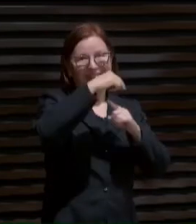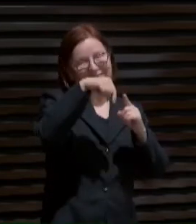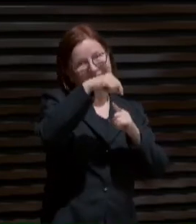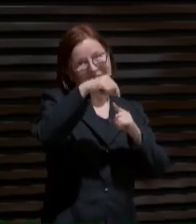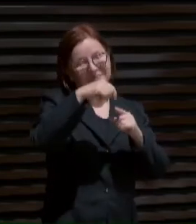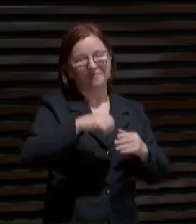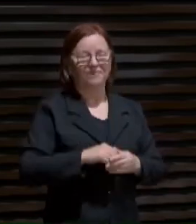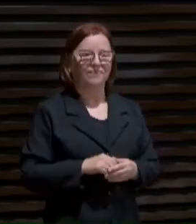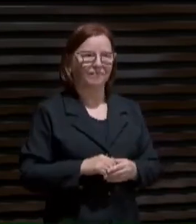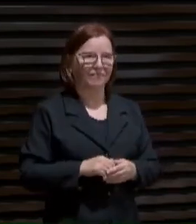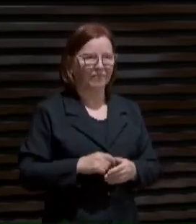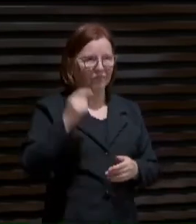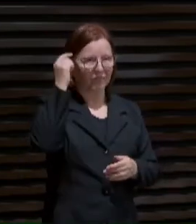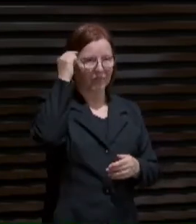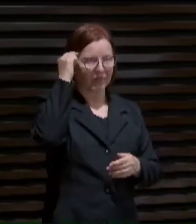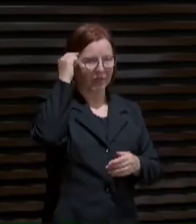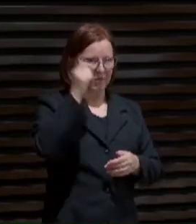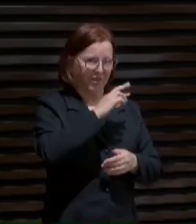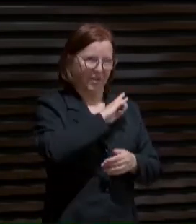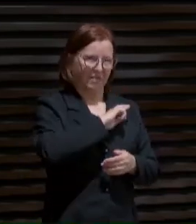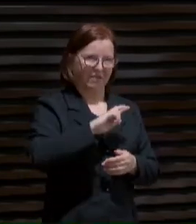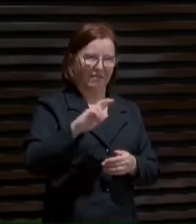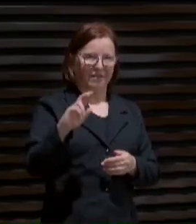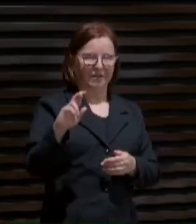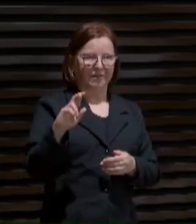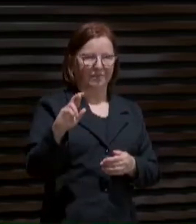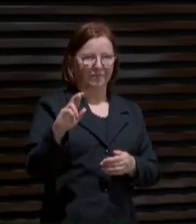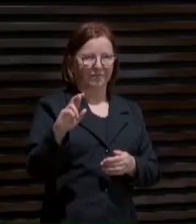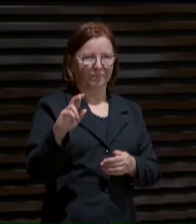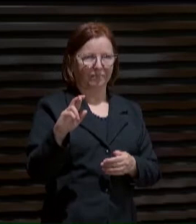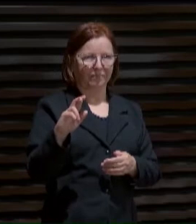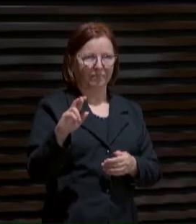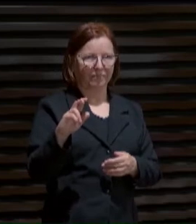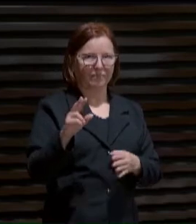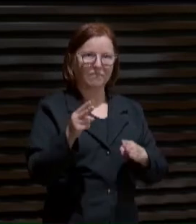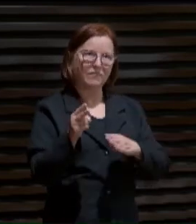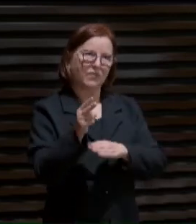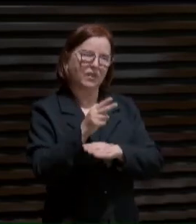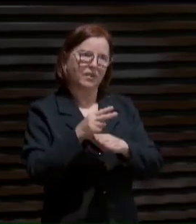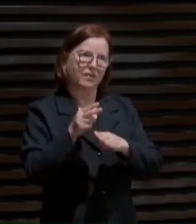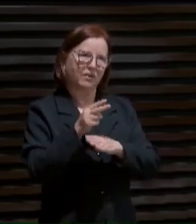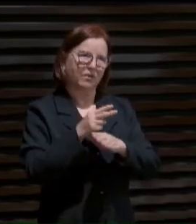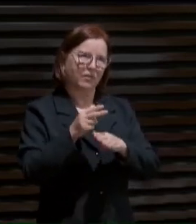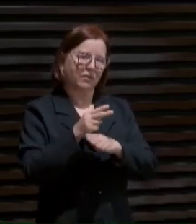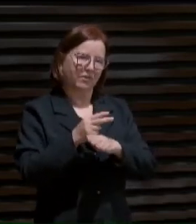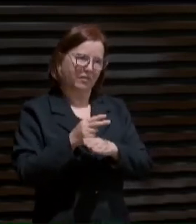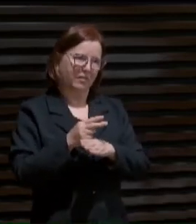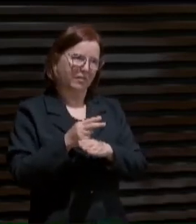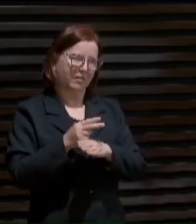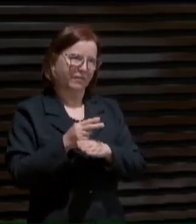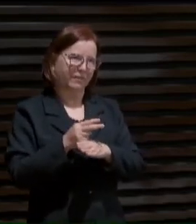e a mente religiosa e ela busca alternativas no seu culto